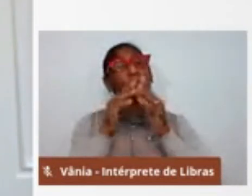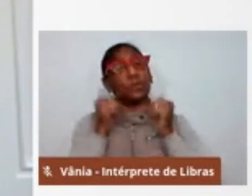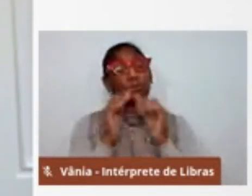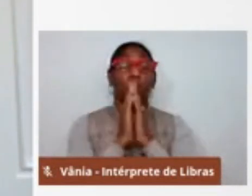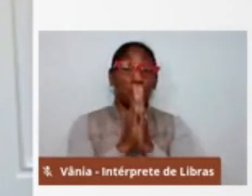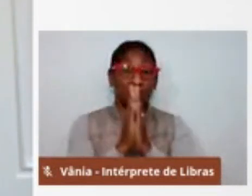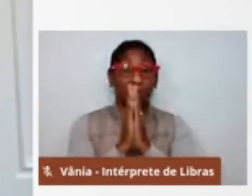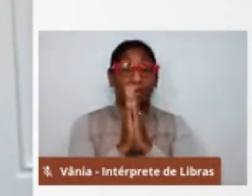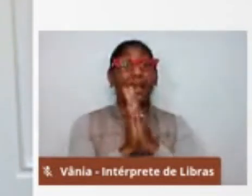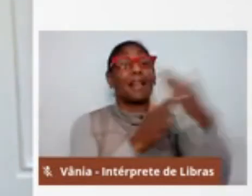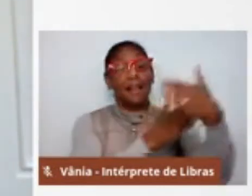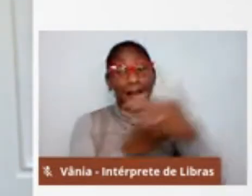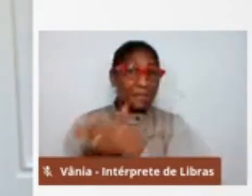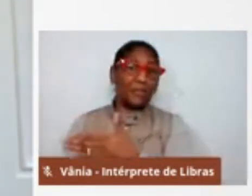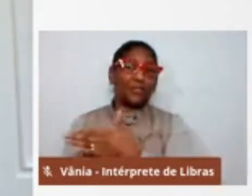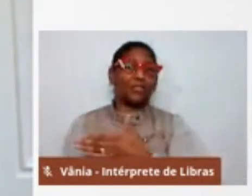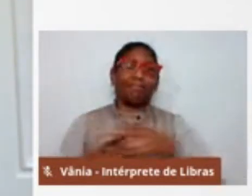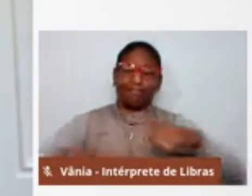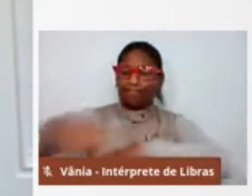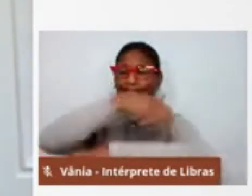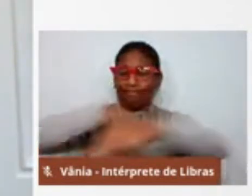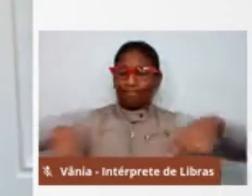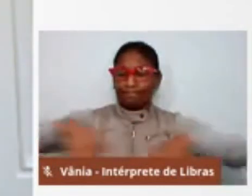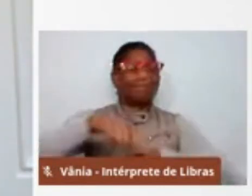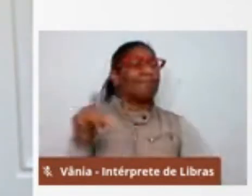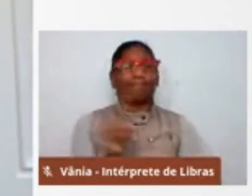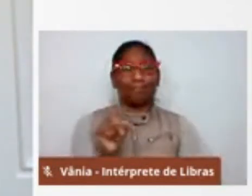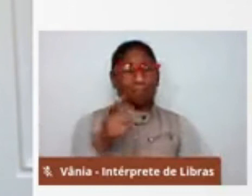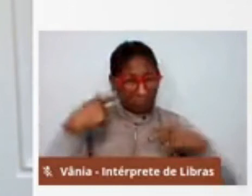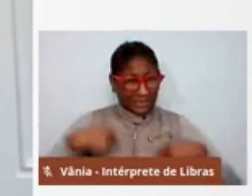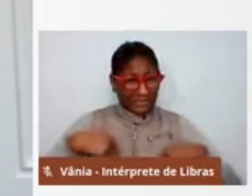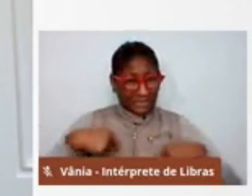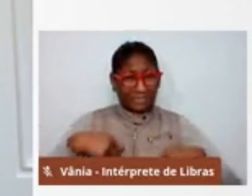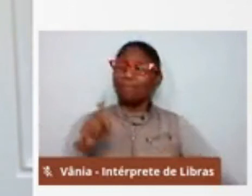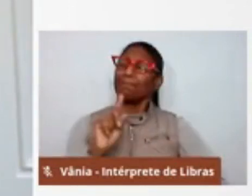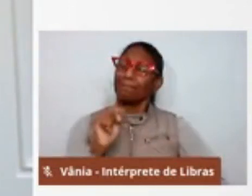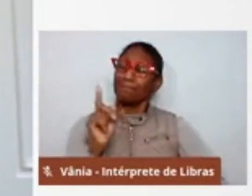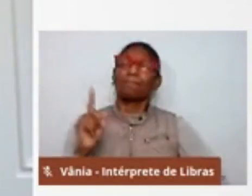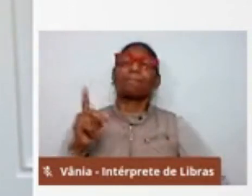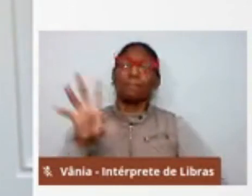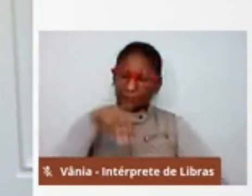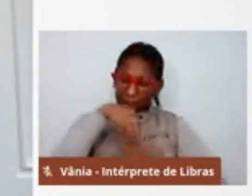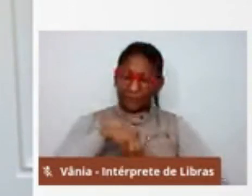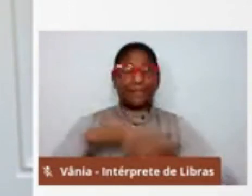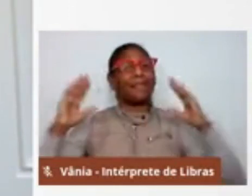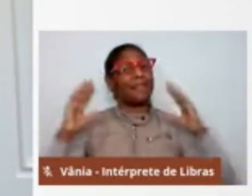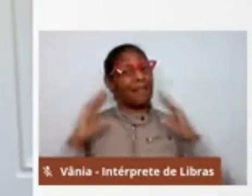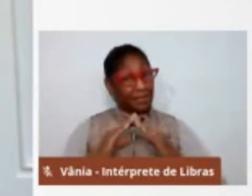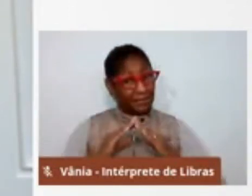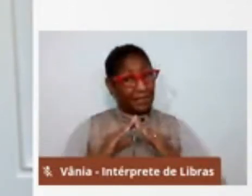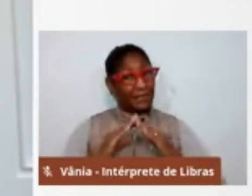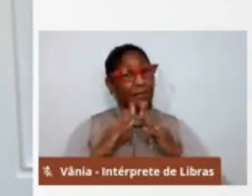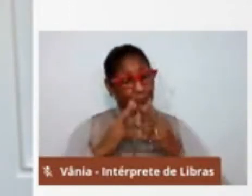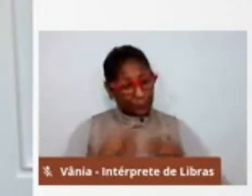a circulação ao estritamente necessário para que possamos passar por esse momento